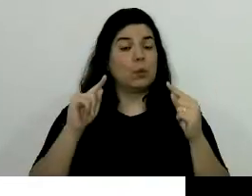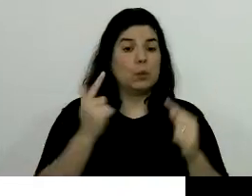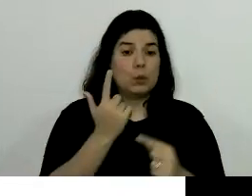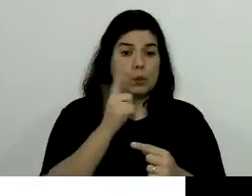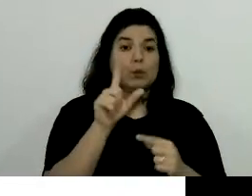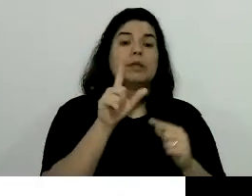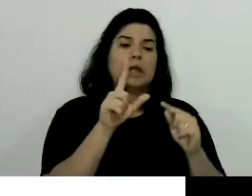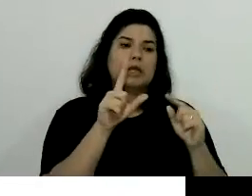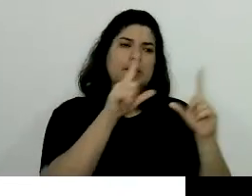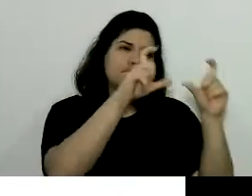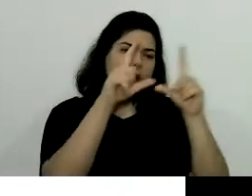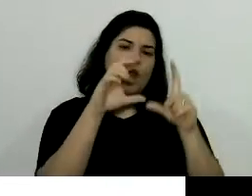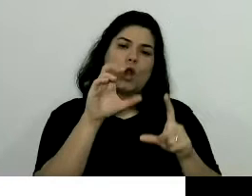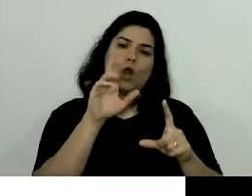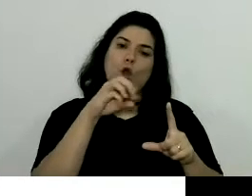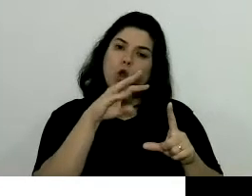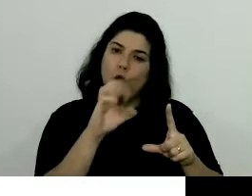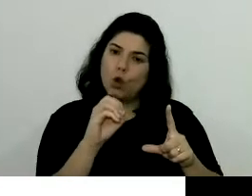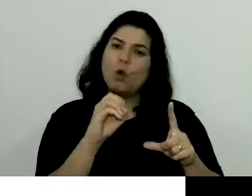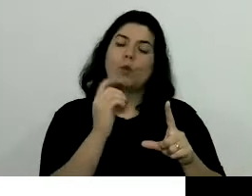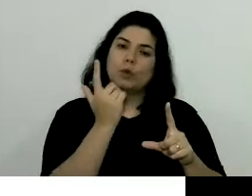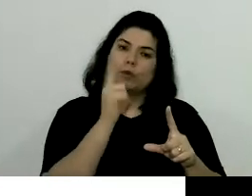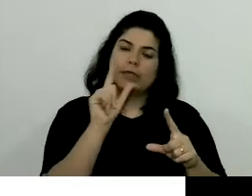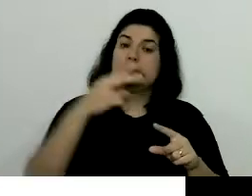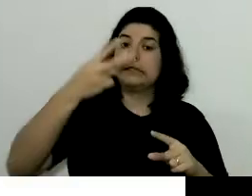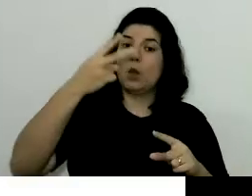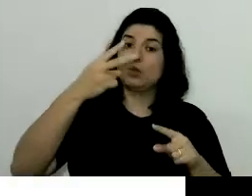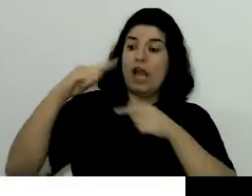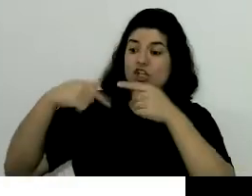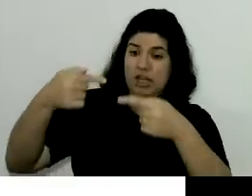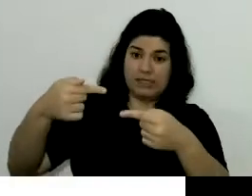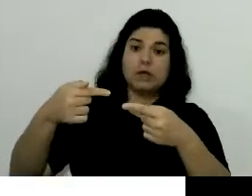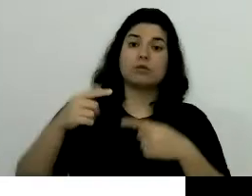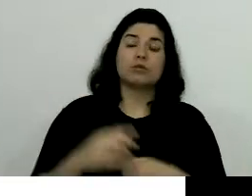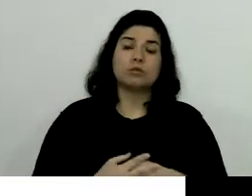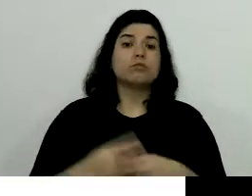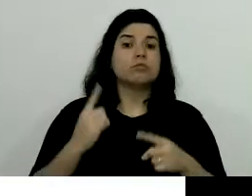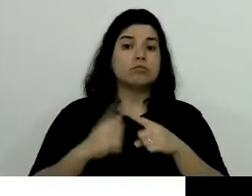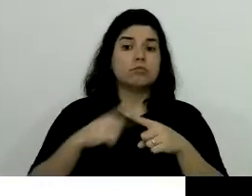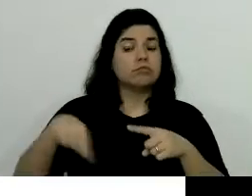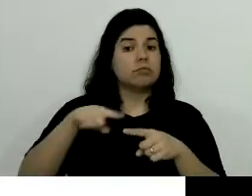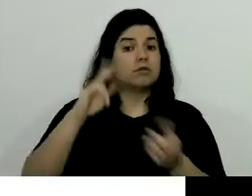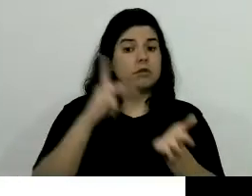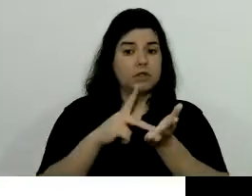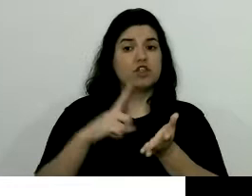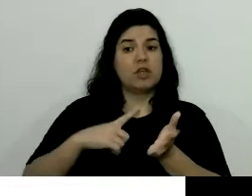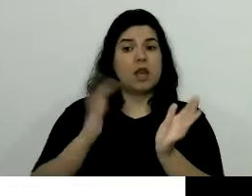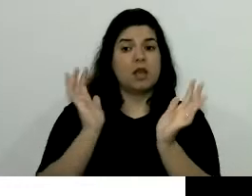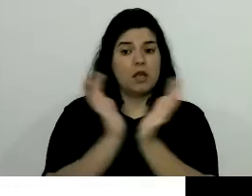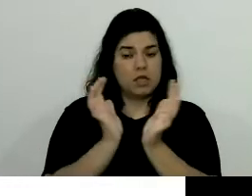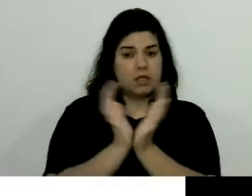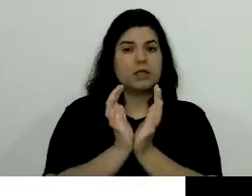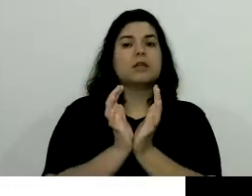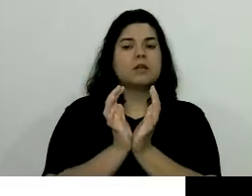em cromo e em negativos de segunda geração, porque nós, na verdade, tivemos uma equipe